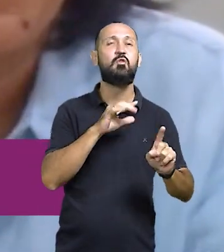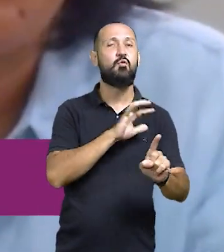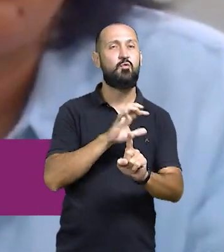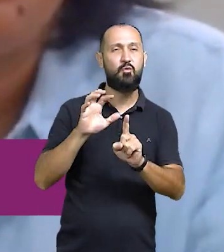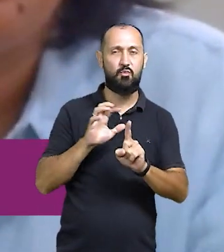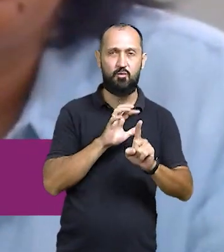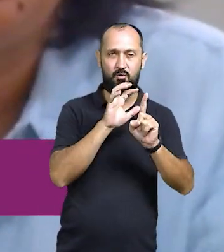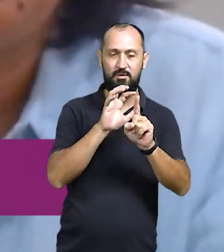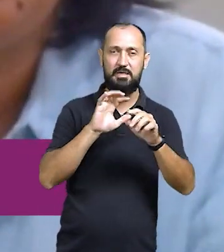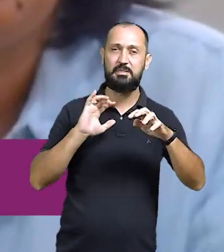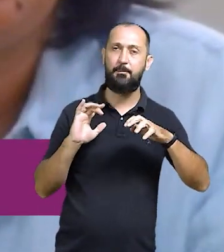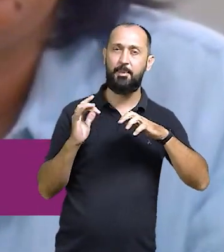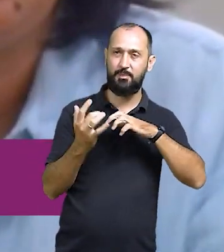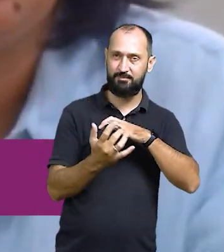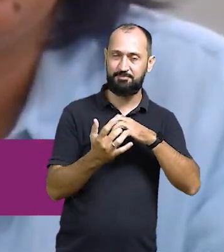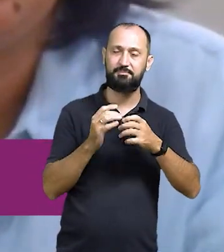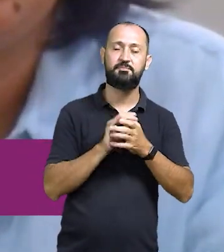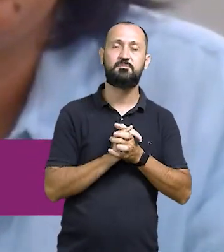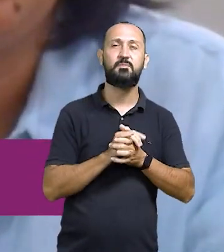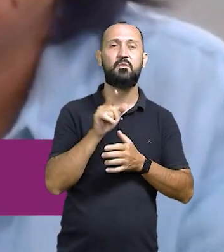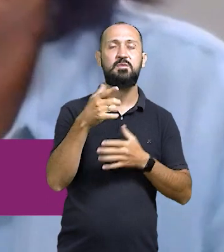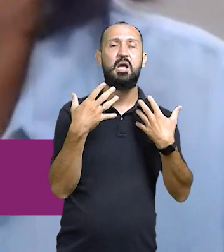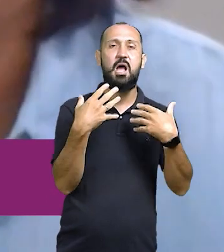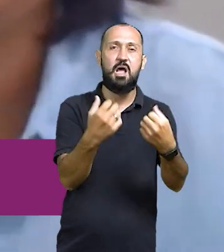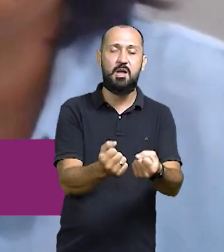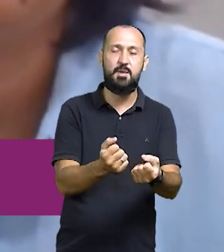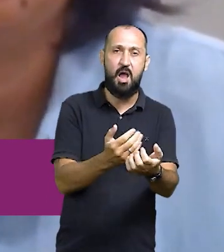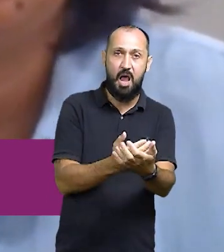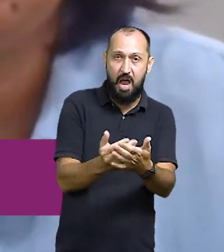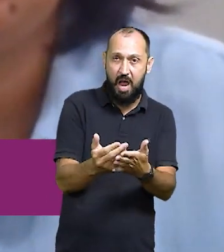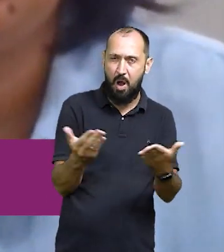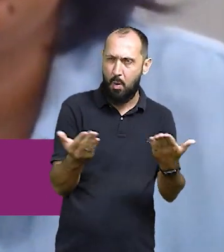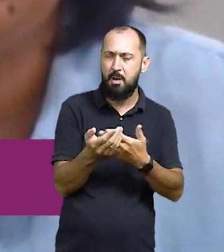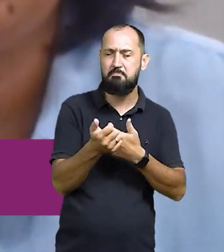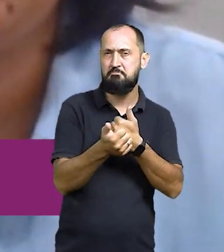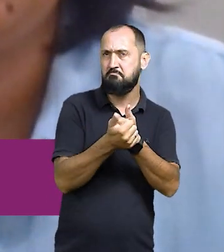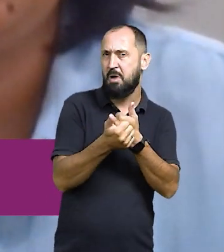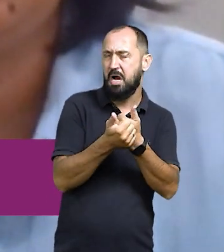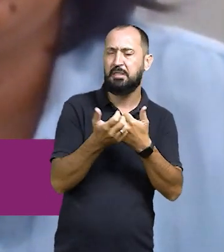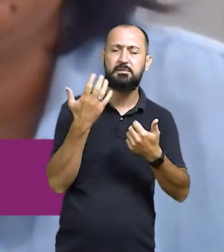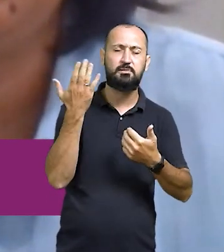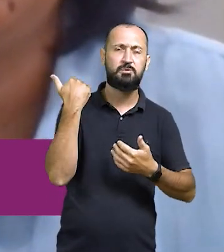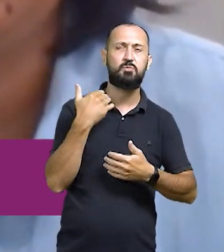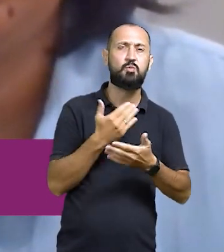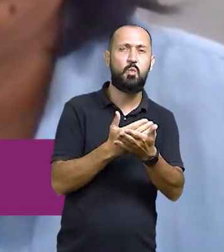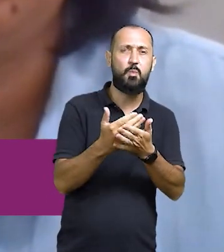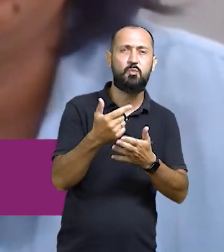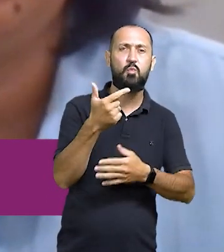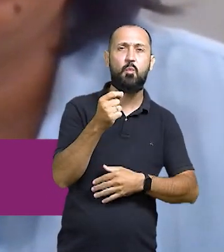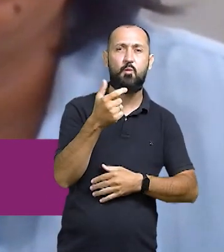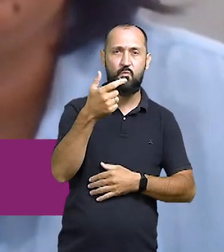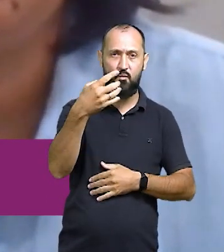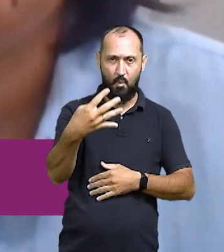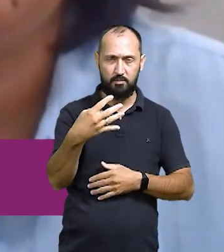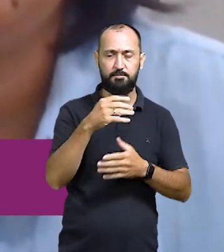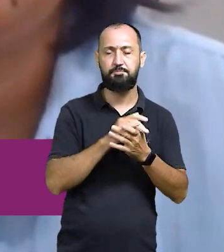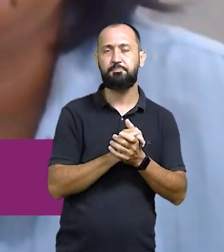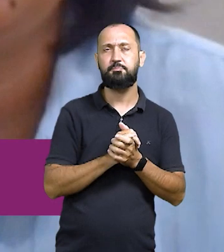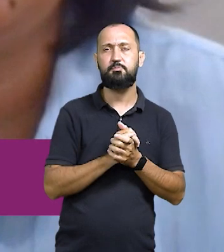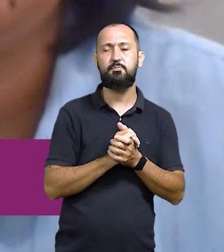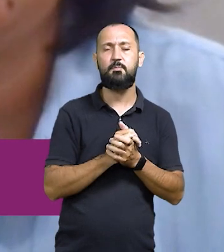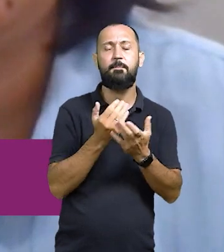Sul, já desejando aí um feliz mês da mulher a todas as mulheres do nosso estado e do Brasil que acompanham a nossa TV